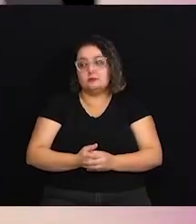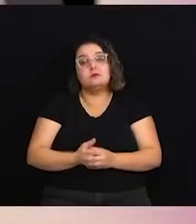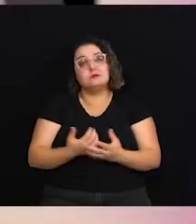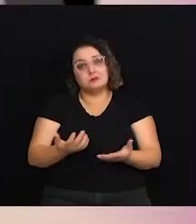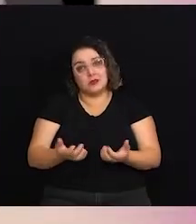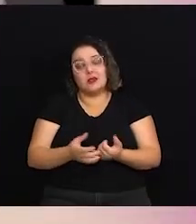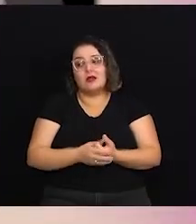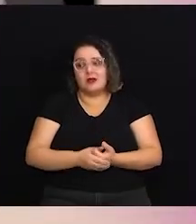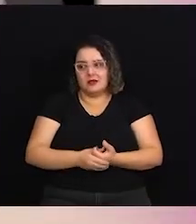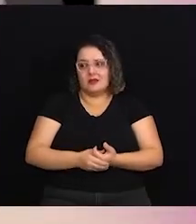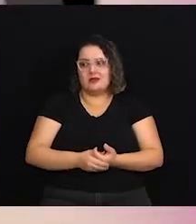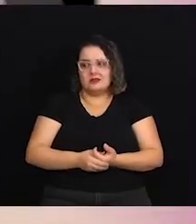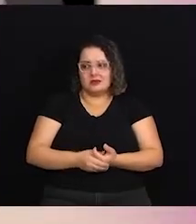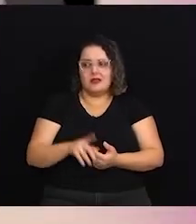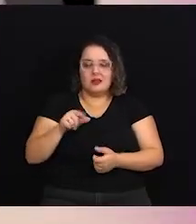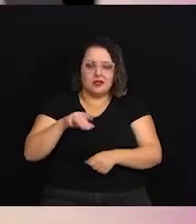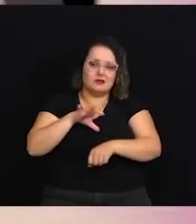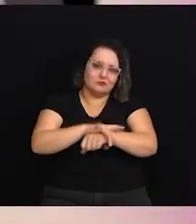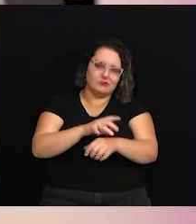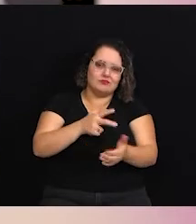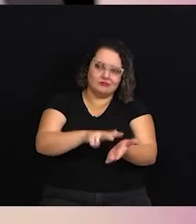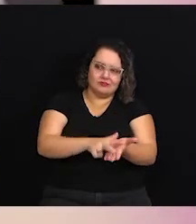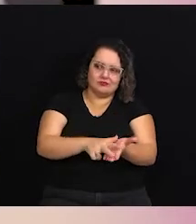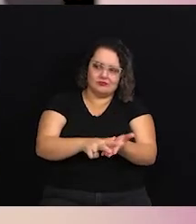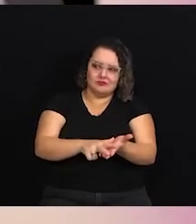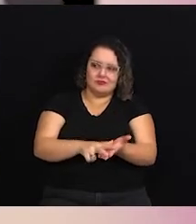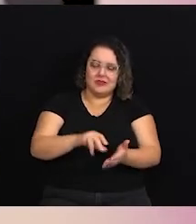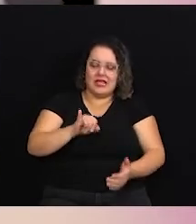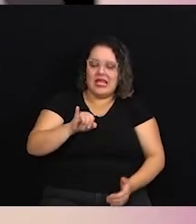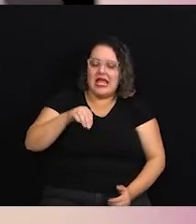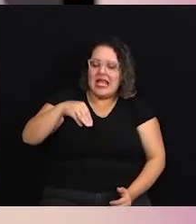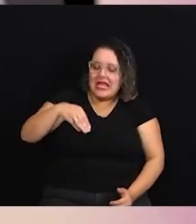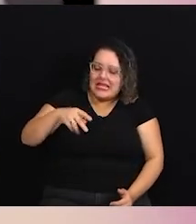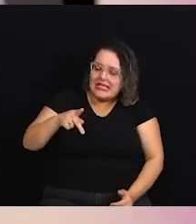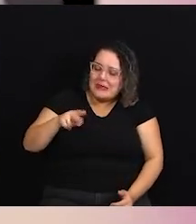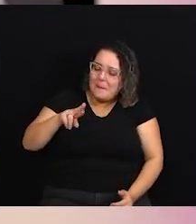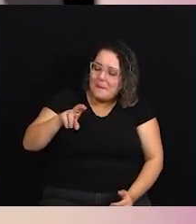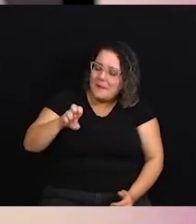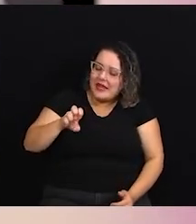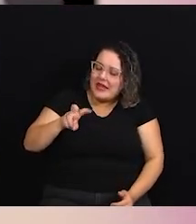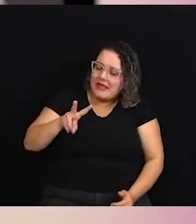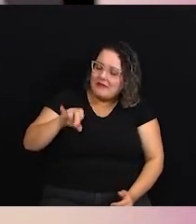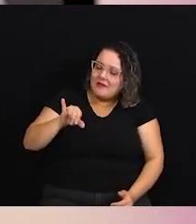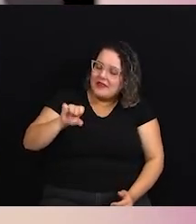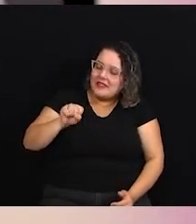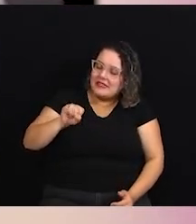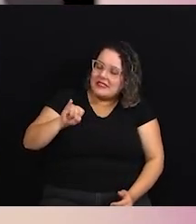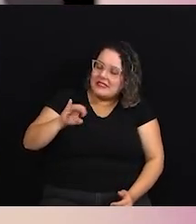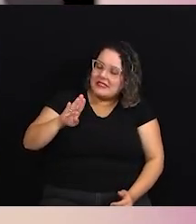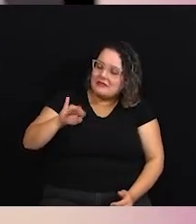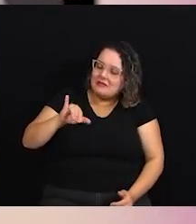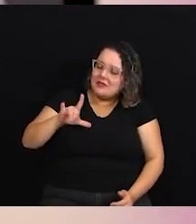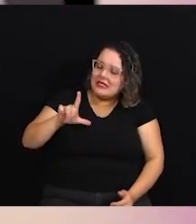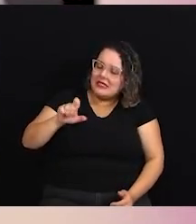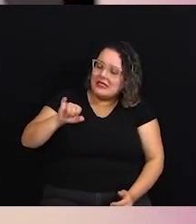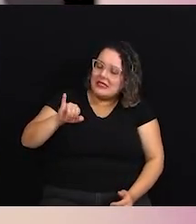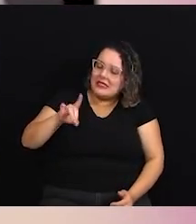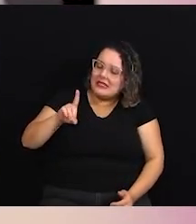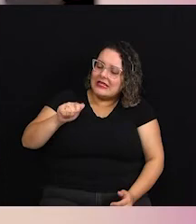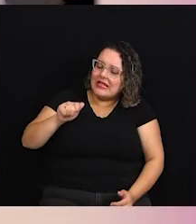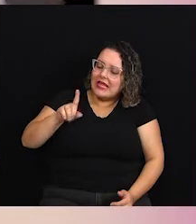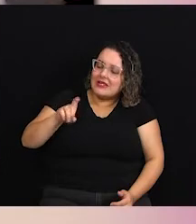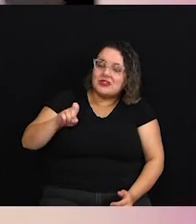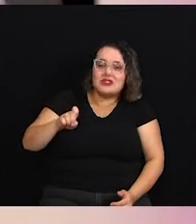então é essa aqui é a questão da reflexiva da imprevisibilidade né porque se fosse uma coisa